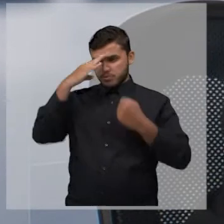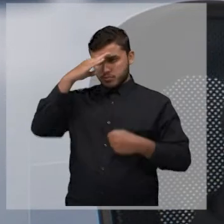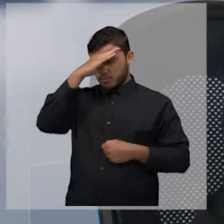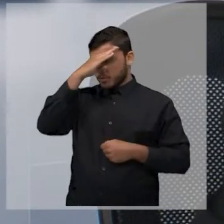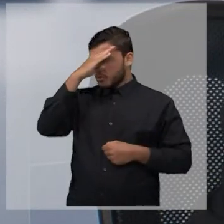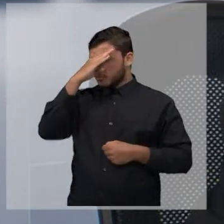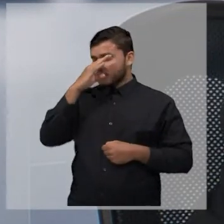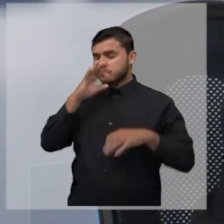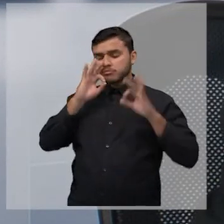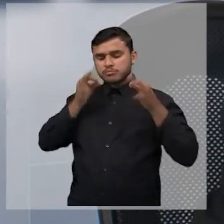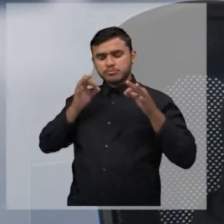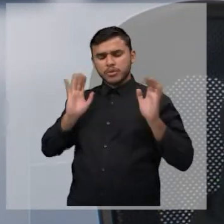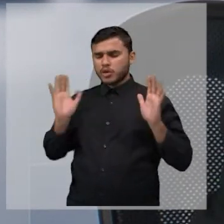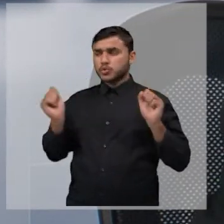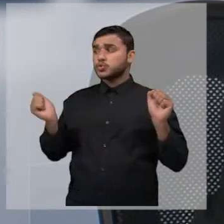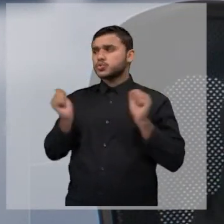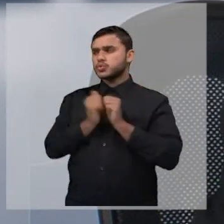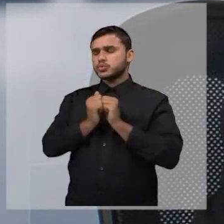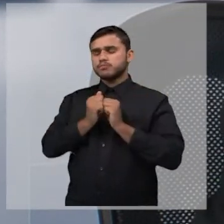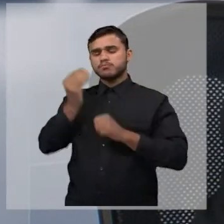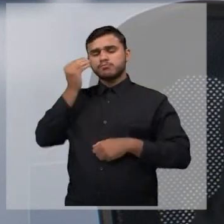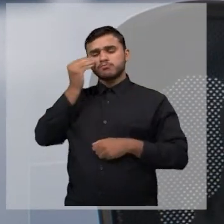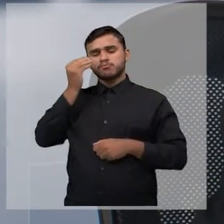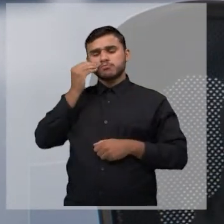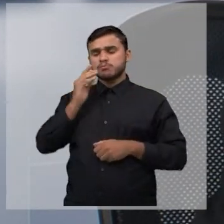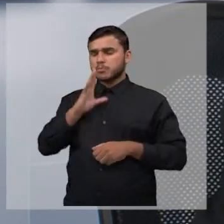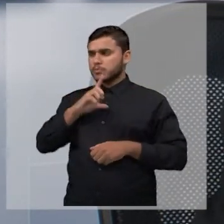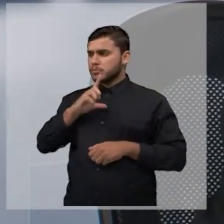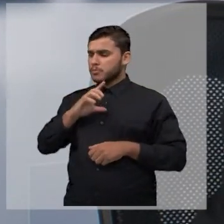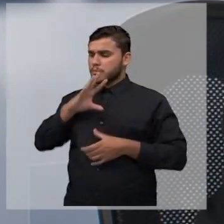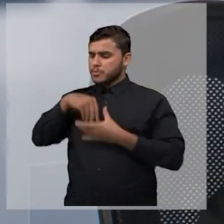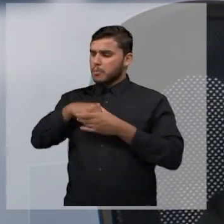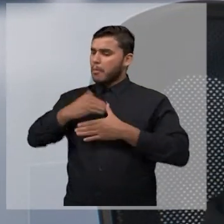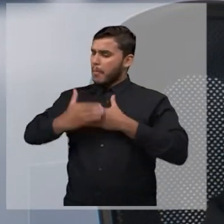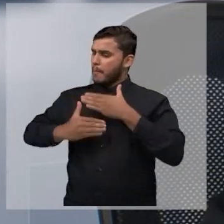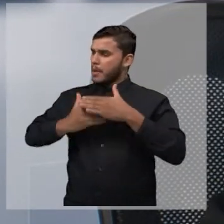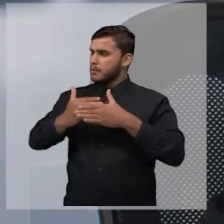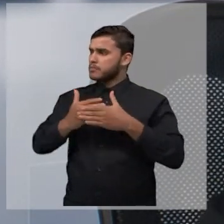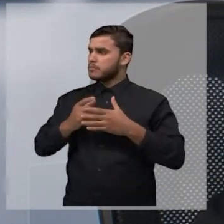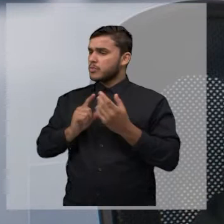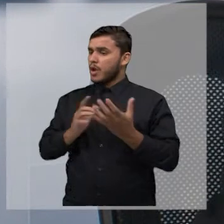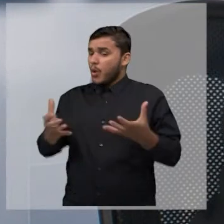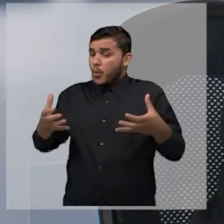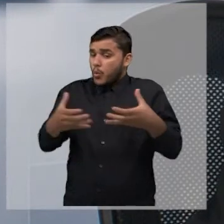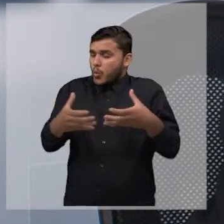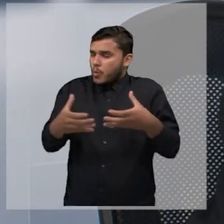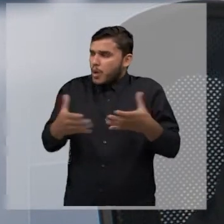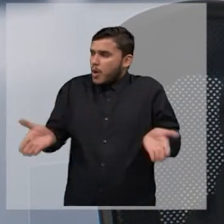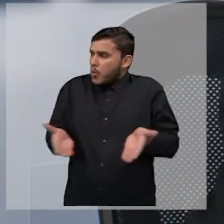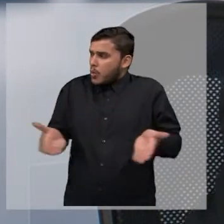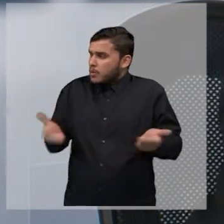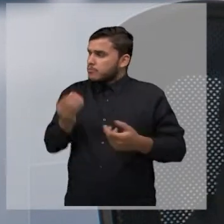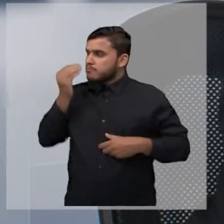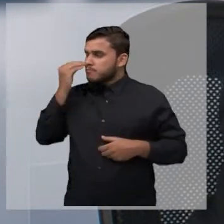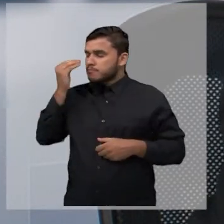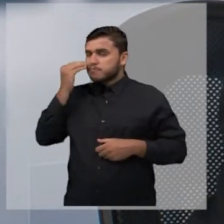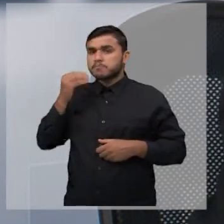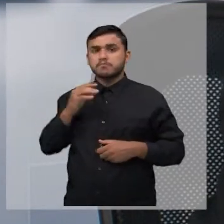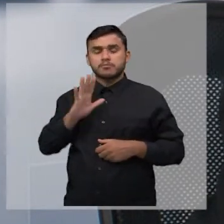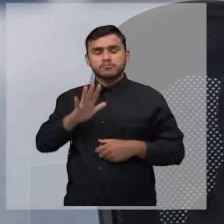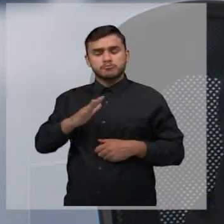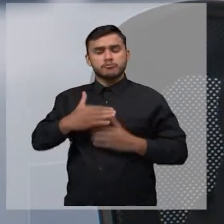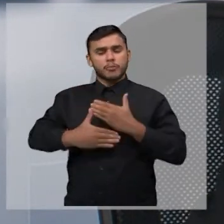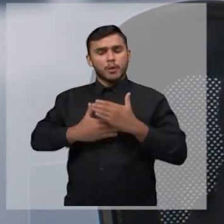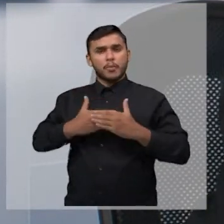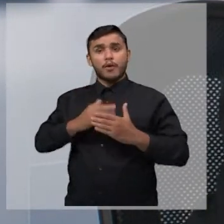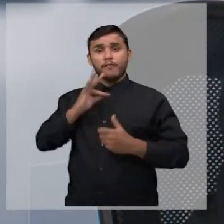um aliado que está tentando ganhar força internamente nesse grupo agora que ele está fazendo